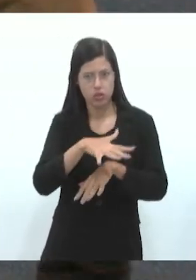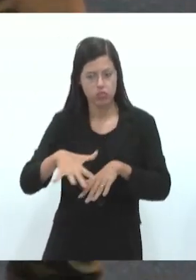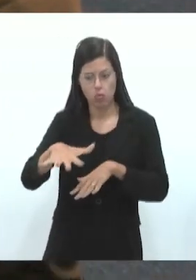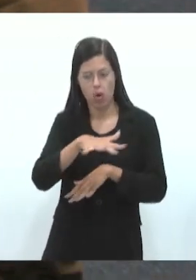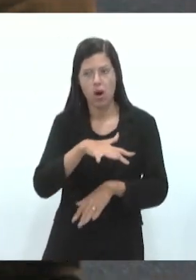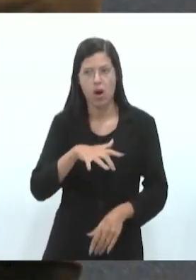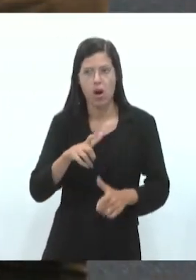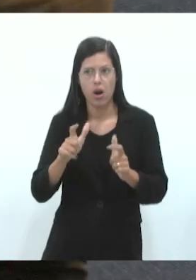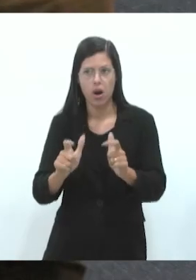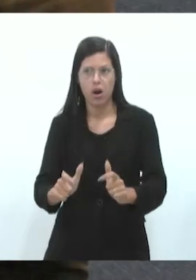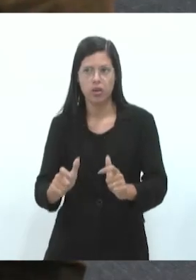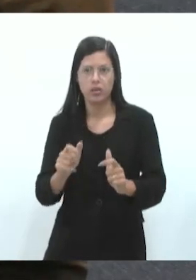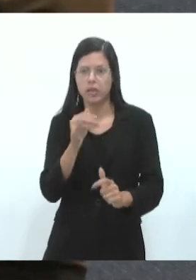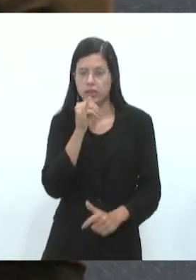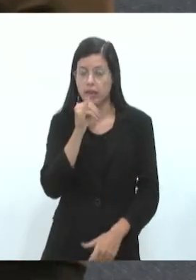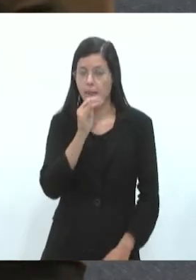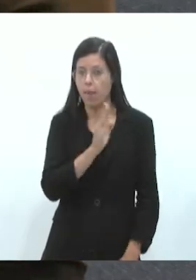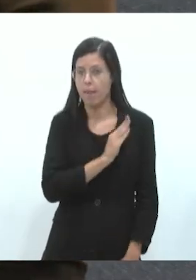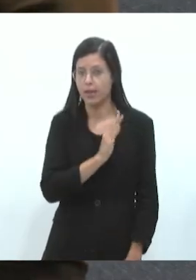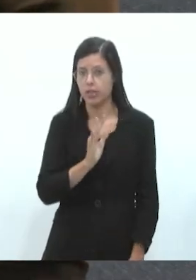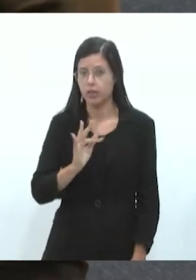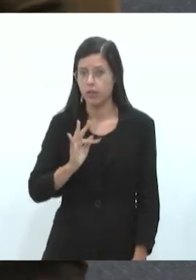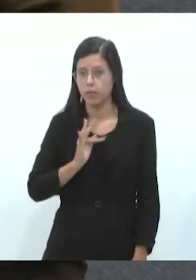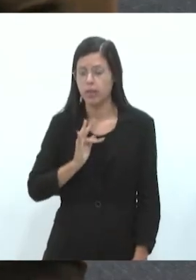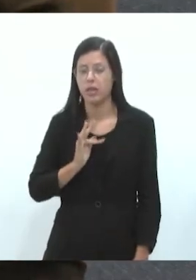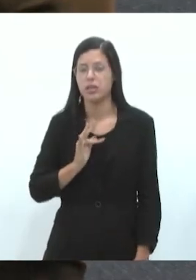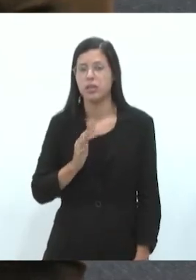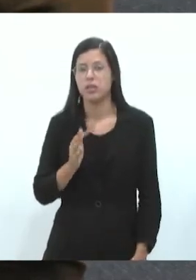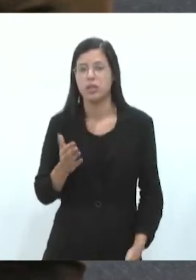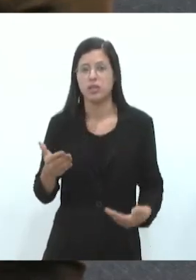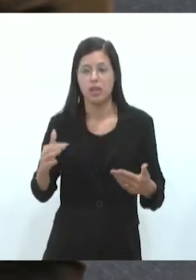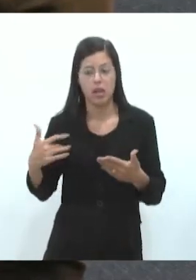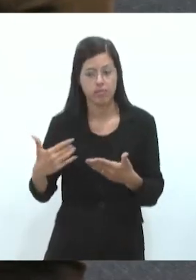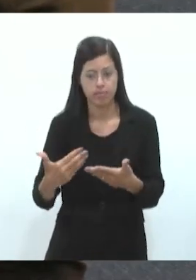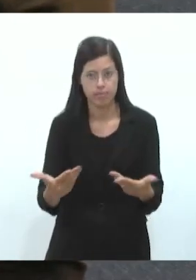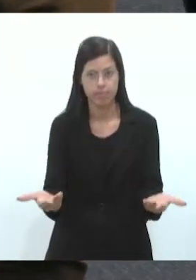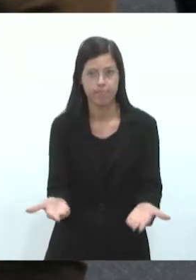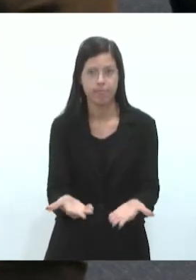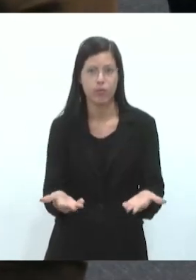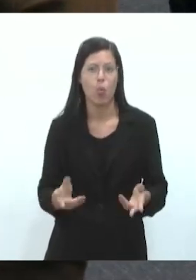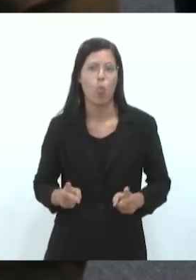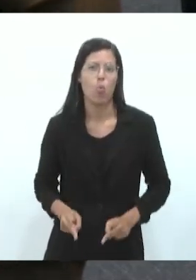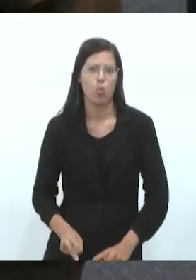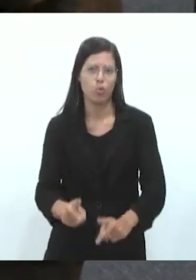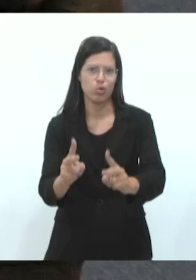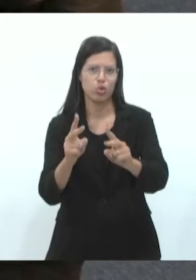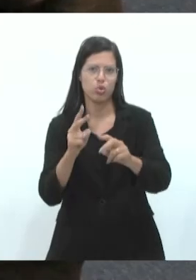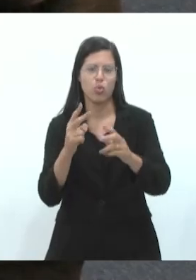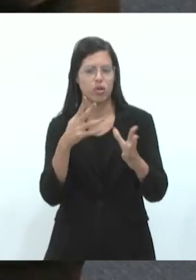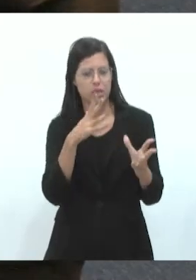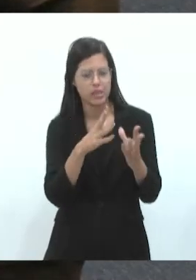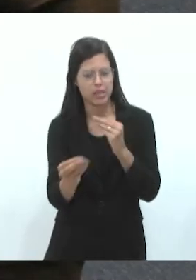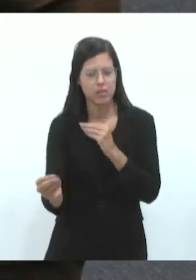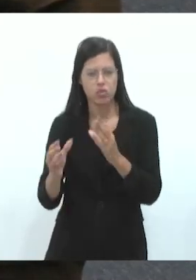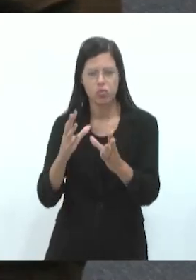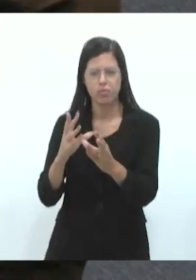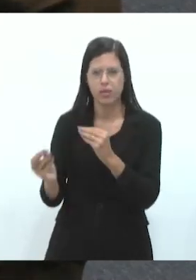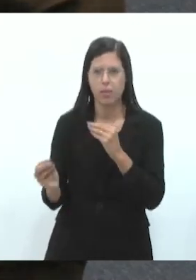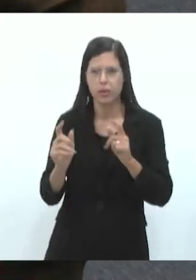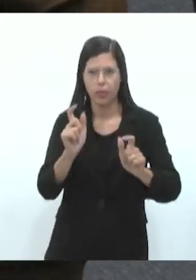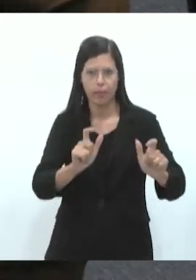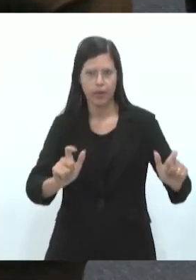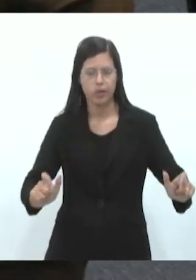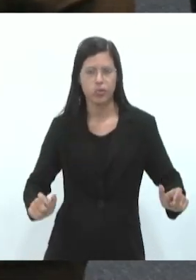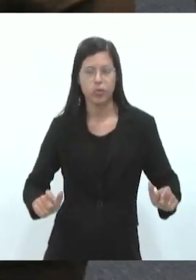Sara, como a nossa Baixada Fluminense, até hoje é muito comum a prática de desaparecimento. Até hoje, a